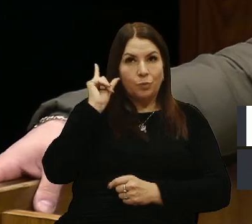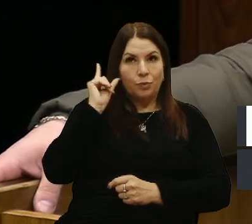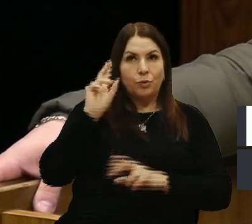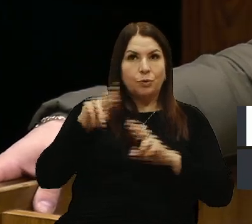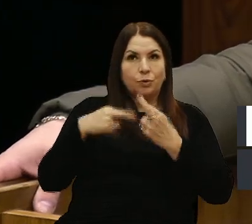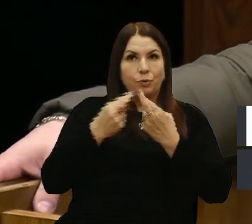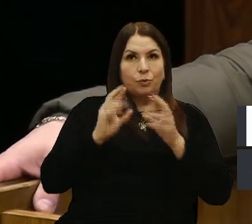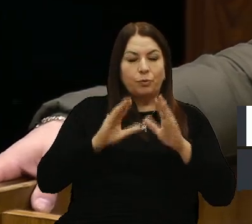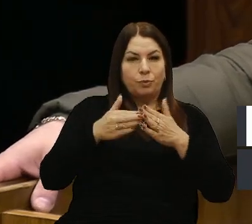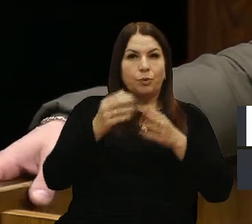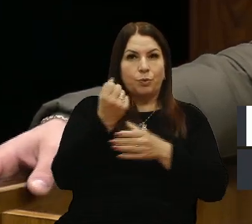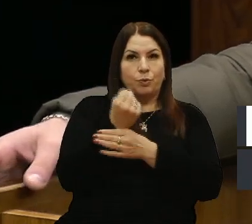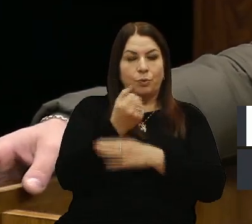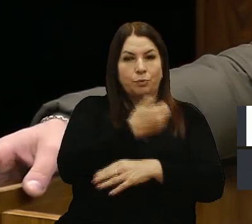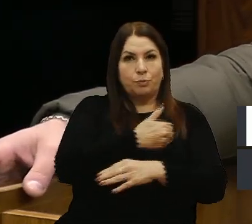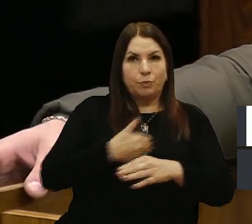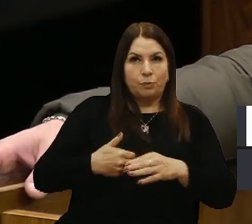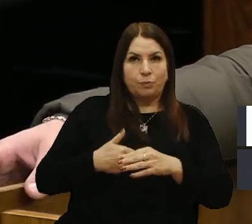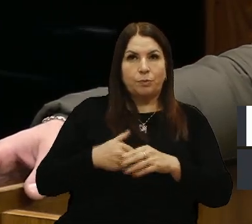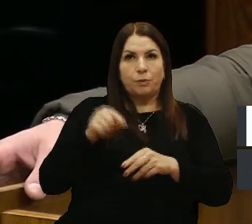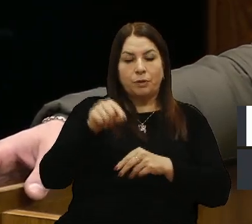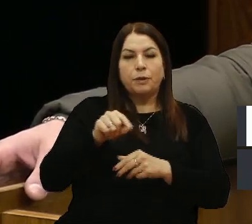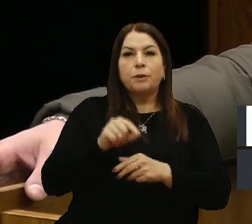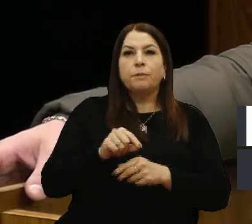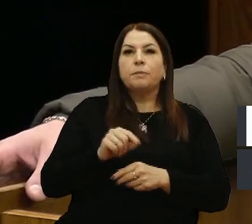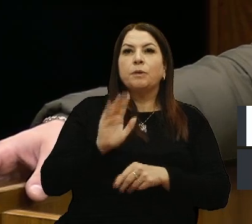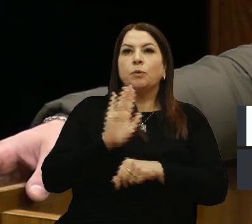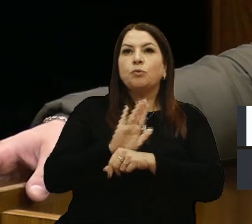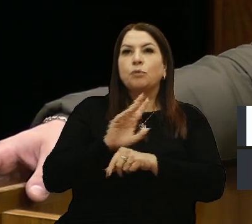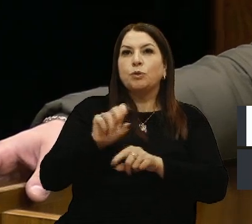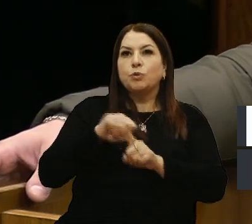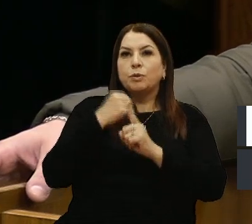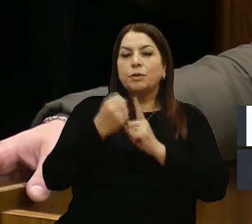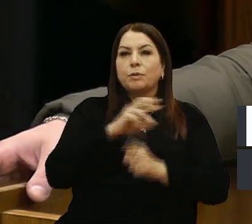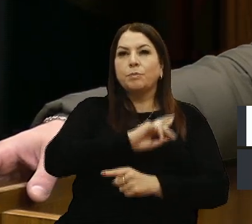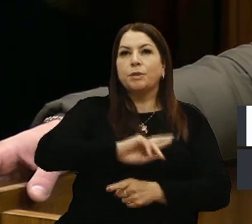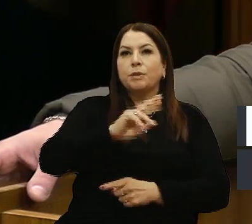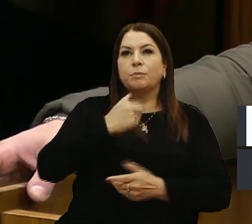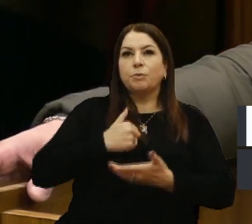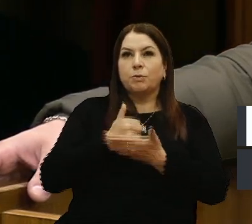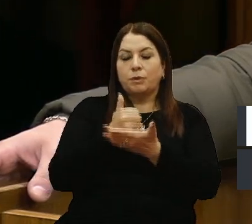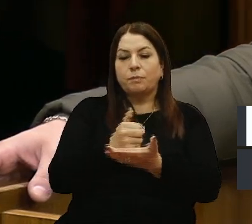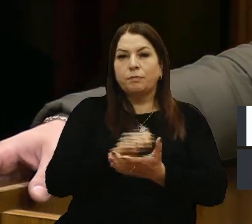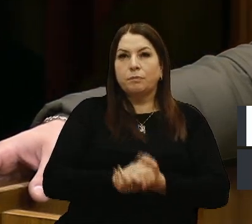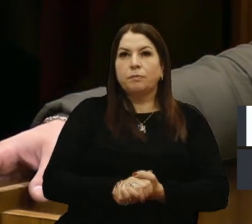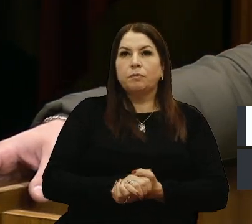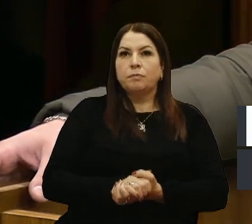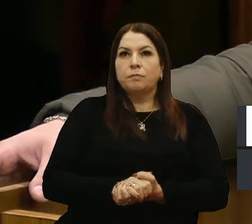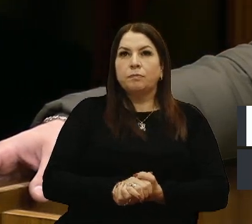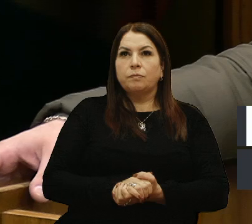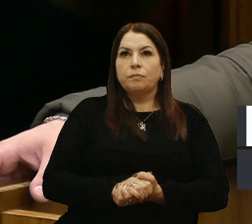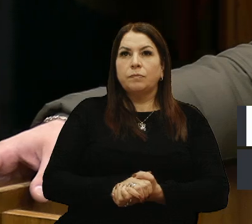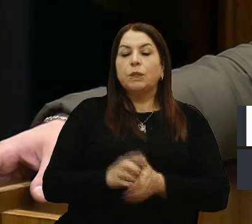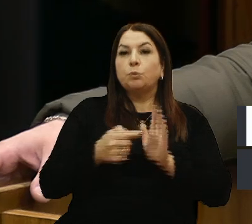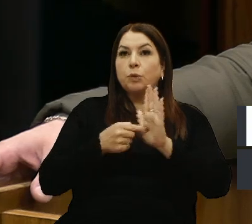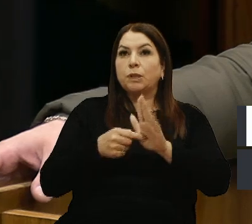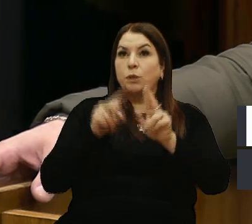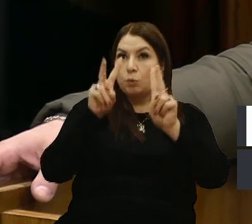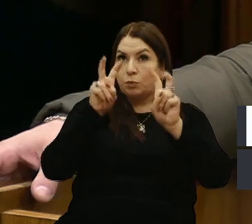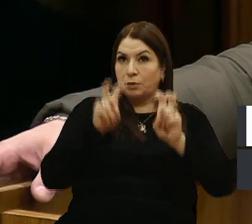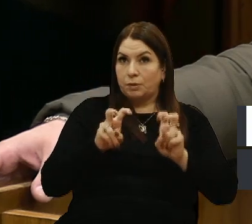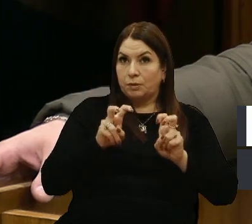reunião da Comissão de Segurança Pública e Proteção Social, foi representado pela minha assessoria. Eu quero trazer aqui o tema